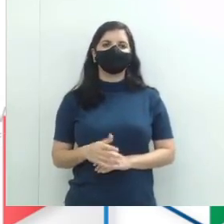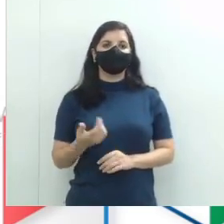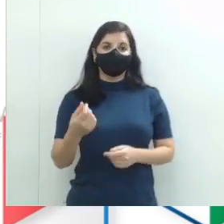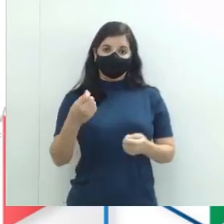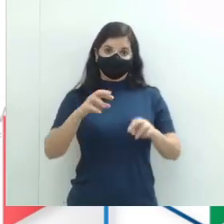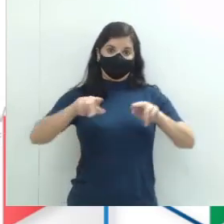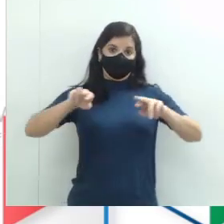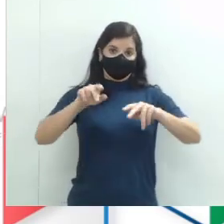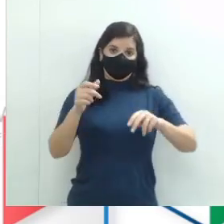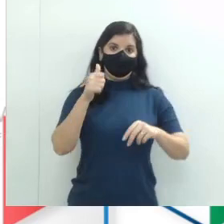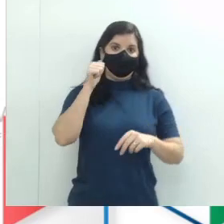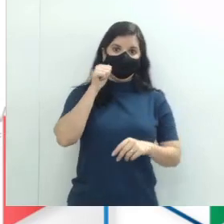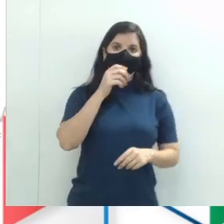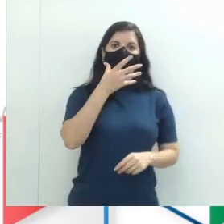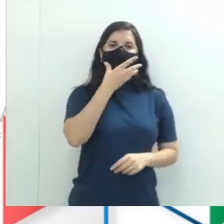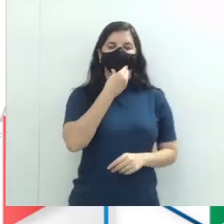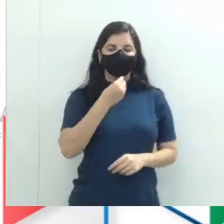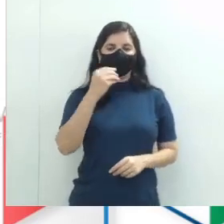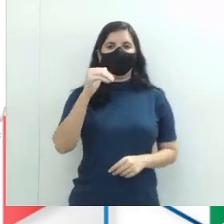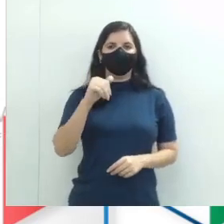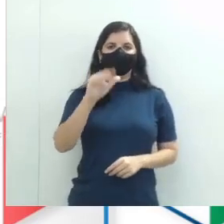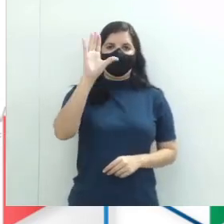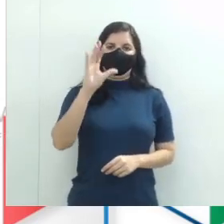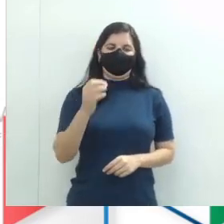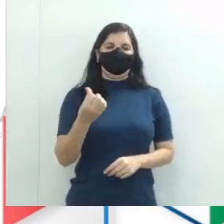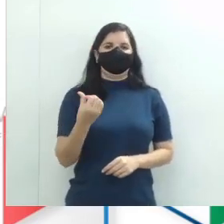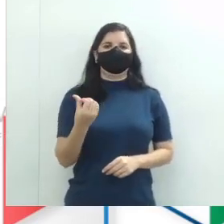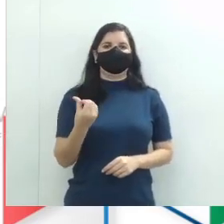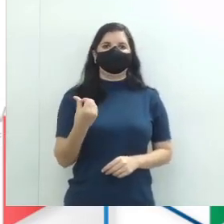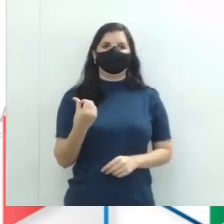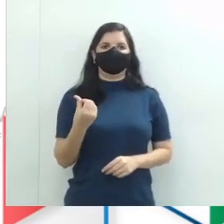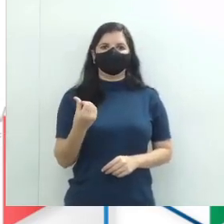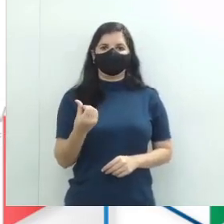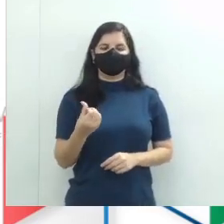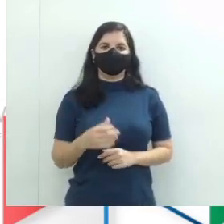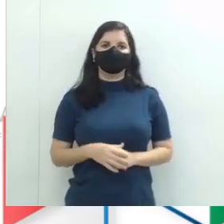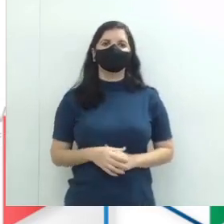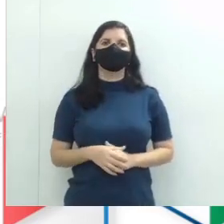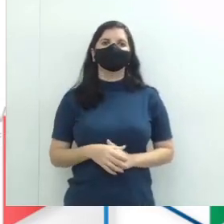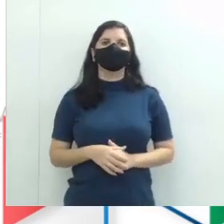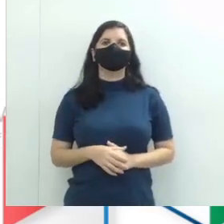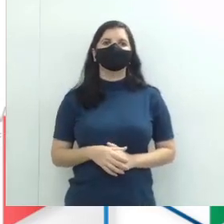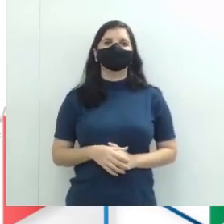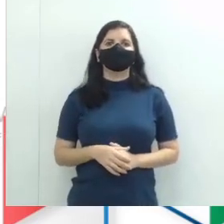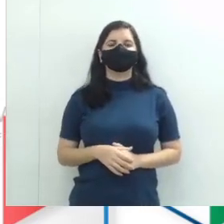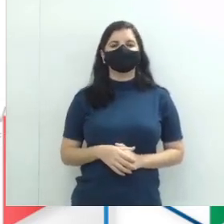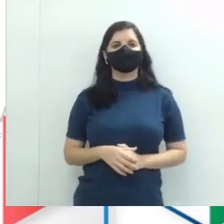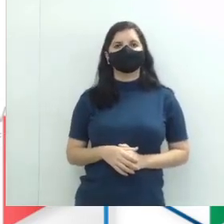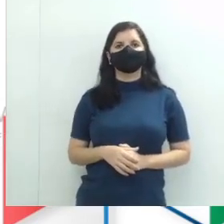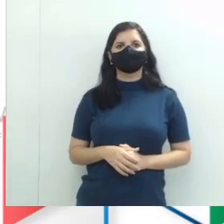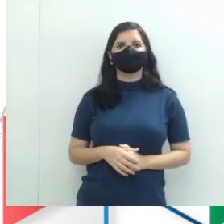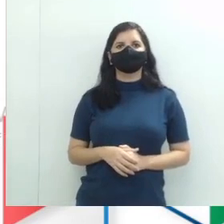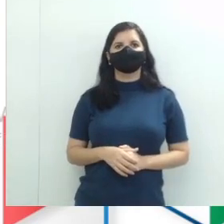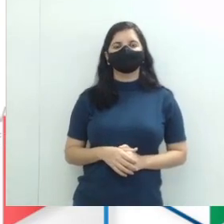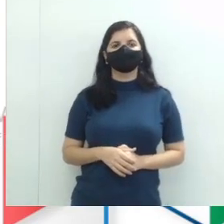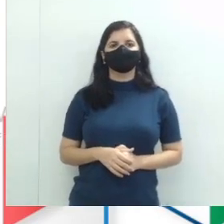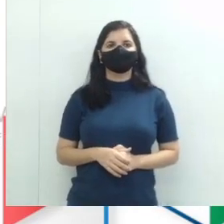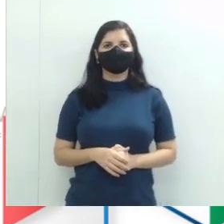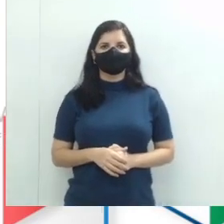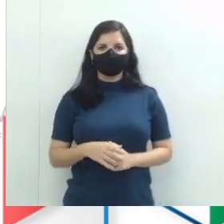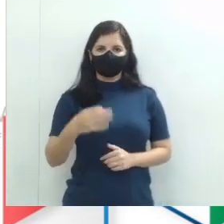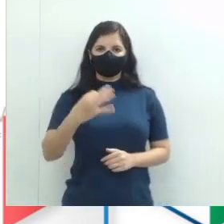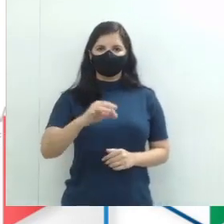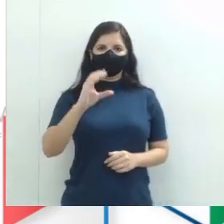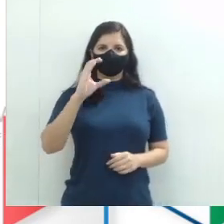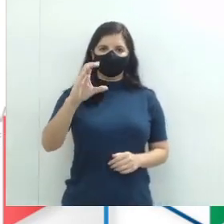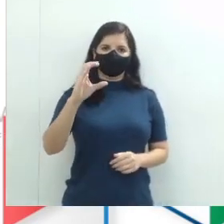ser a mais de 6 meninos, não de 5, tá? De 6, é o que está lá na questão. Ok? Seria a